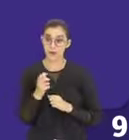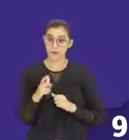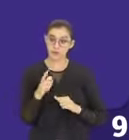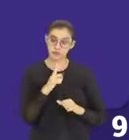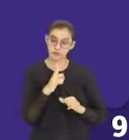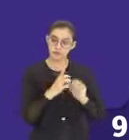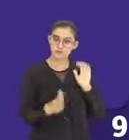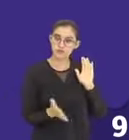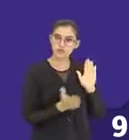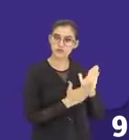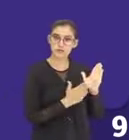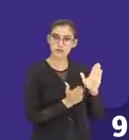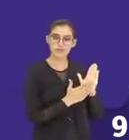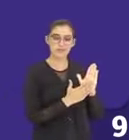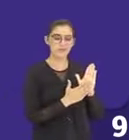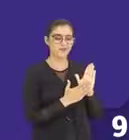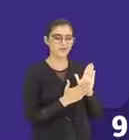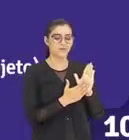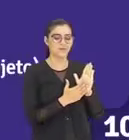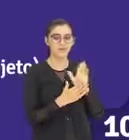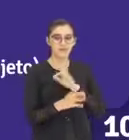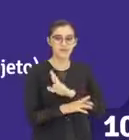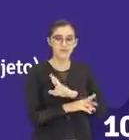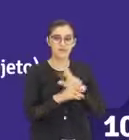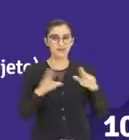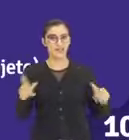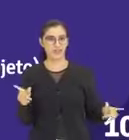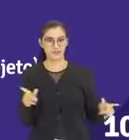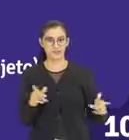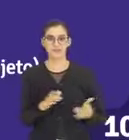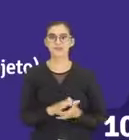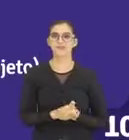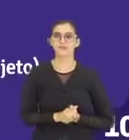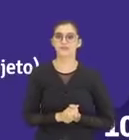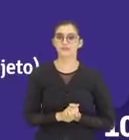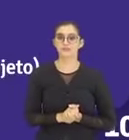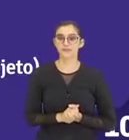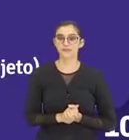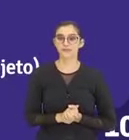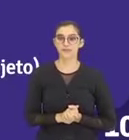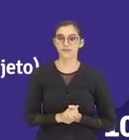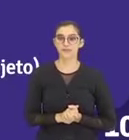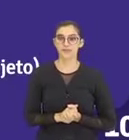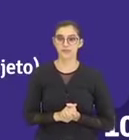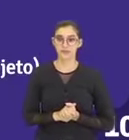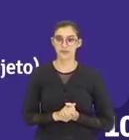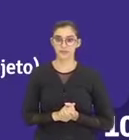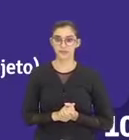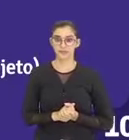um modelo que não era mais aquele de Aristóteles. Vamos olhar? Hã? Então, bora lá.